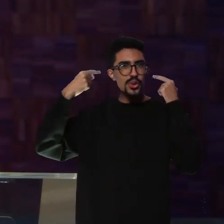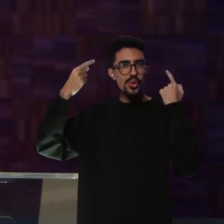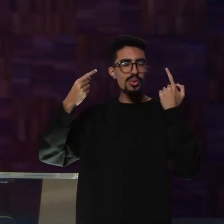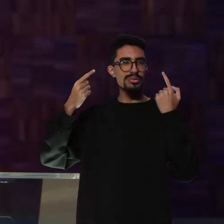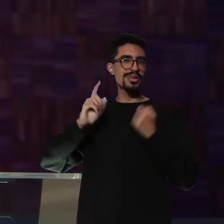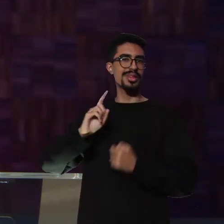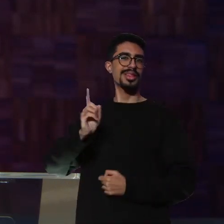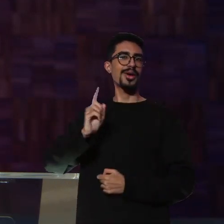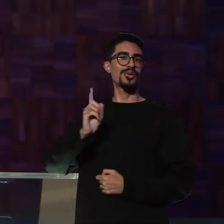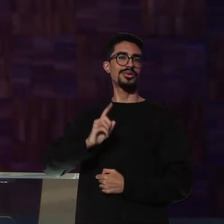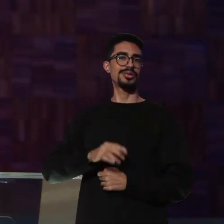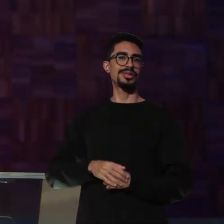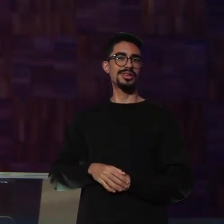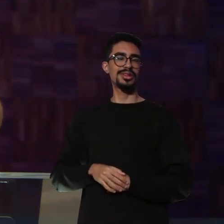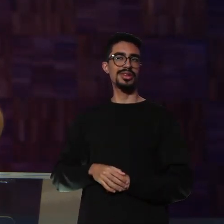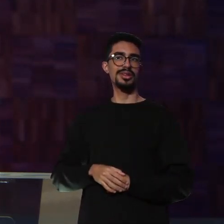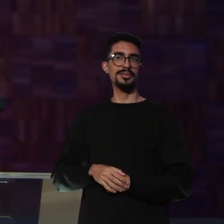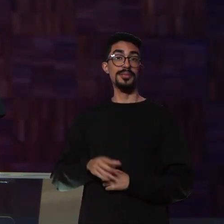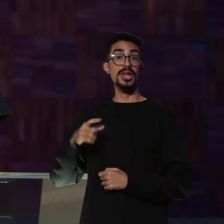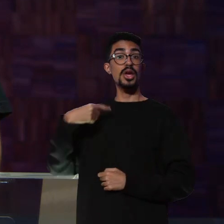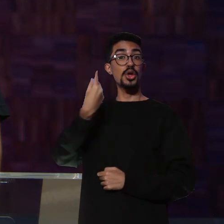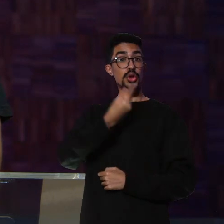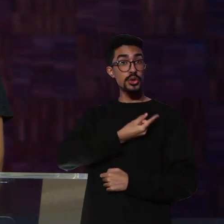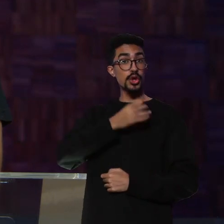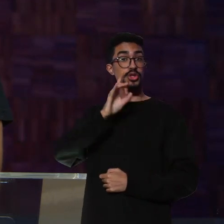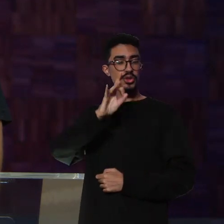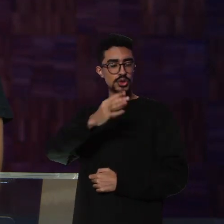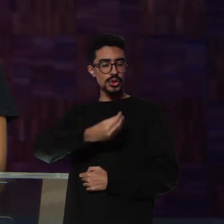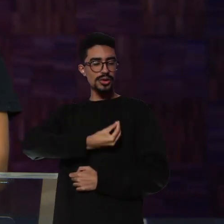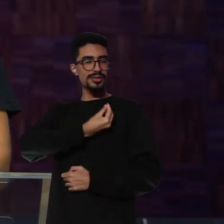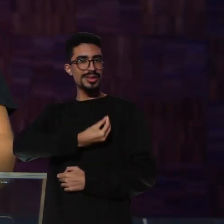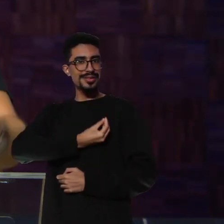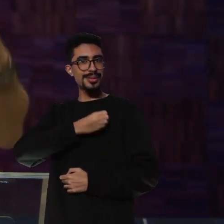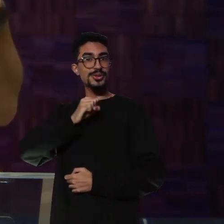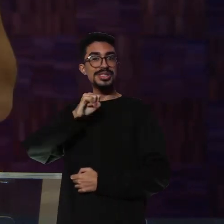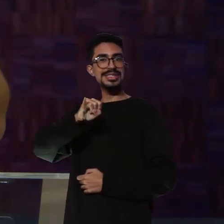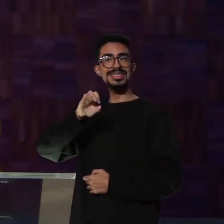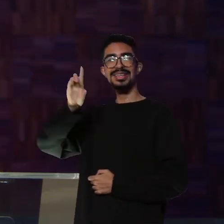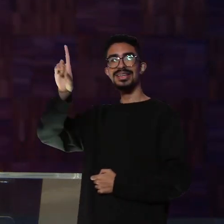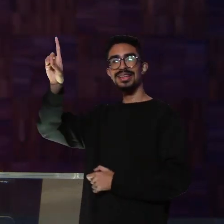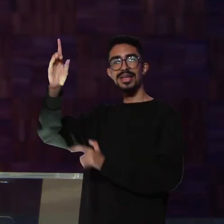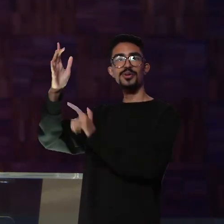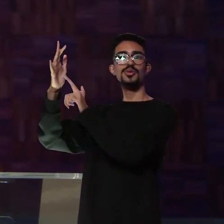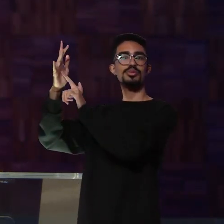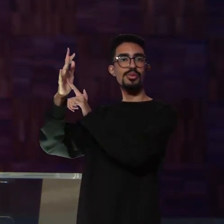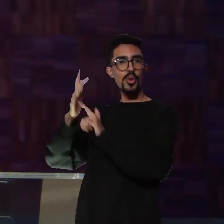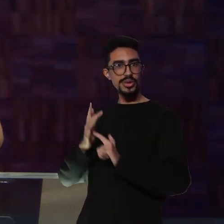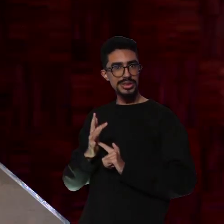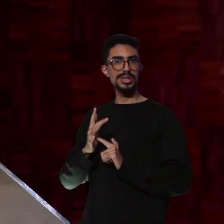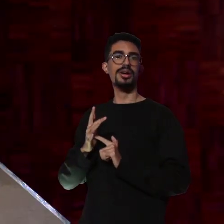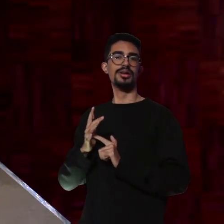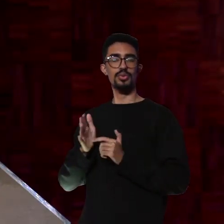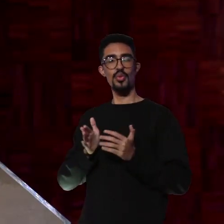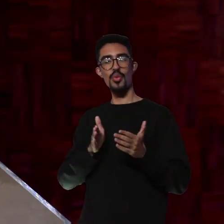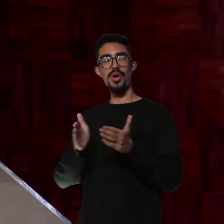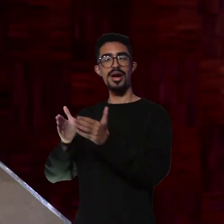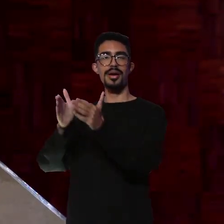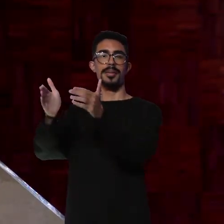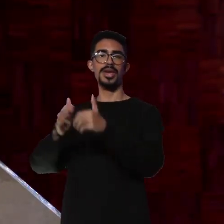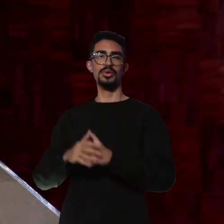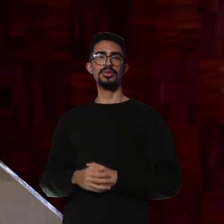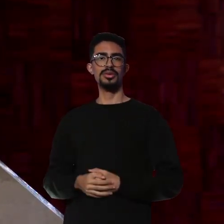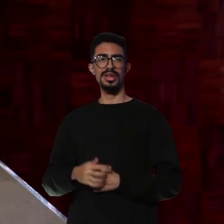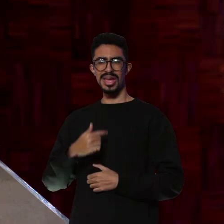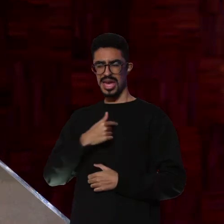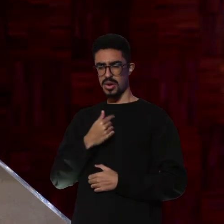próximo passo. Talvez, você que não conhece Jesus pode até não enxergar, mas eu tenho convicção do alto, espiritualmente falando,